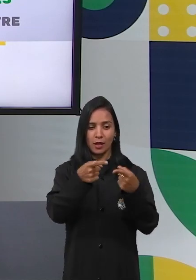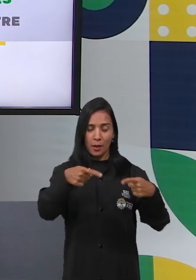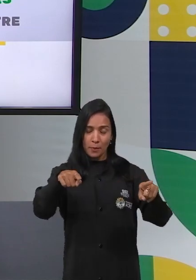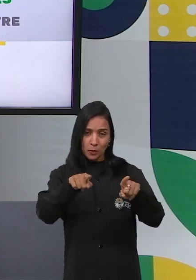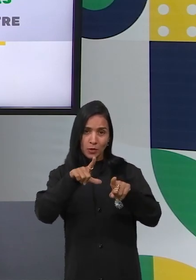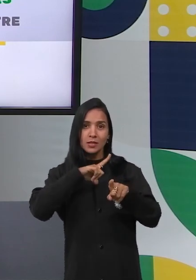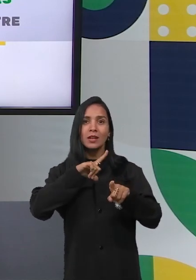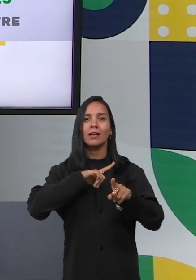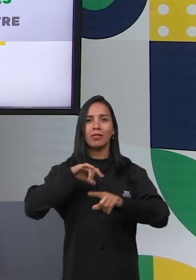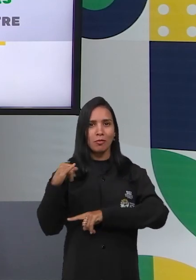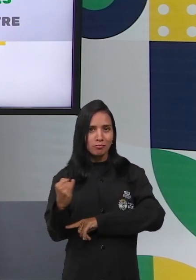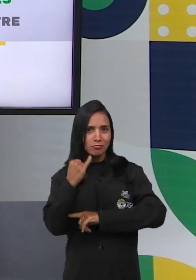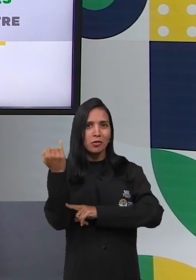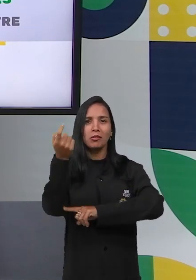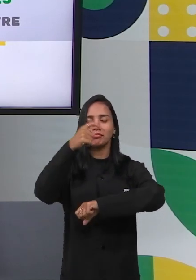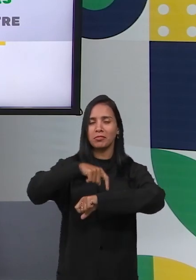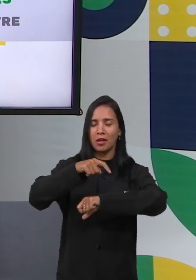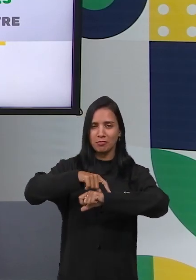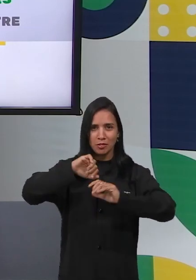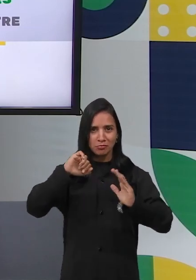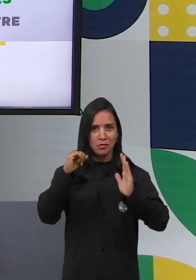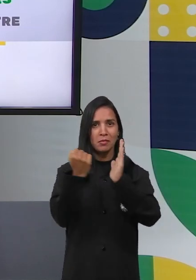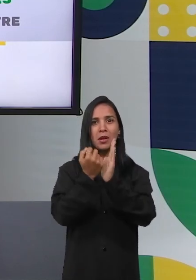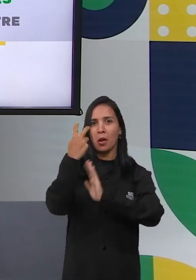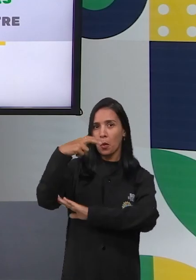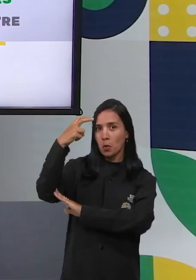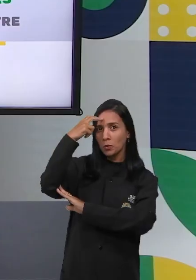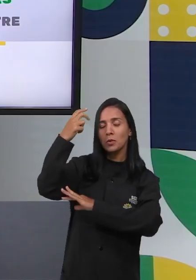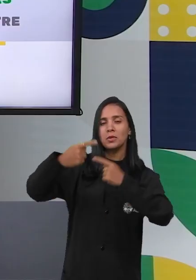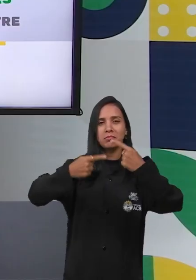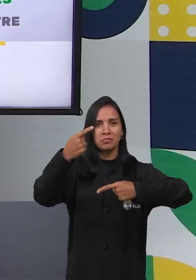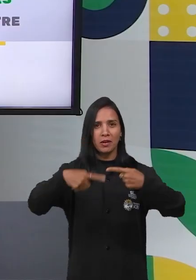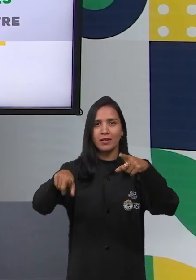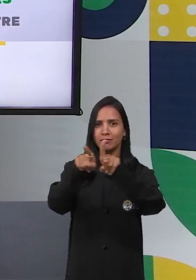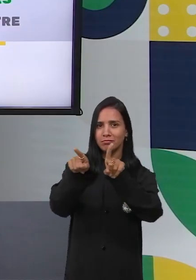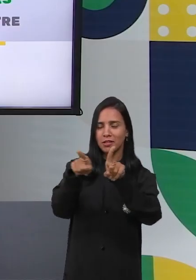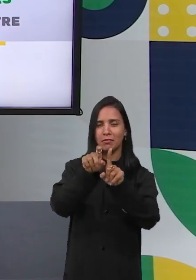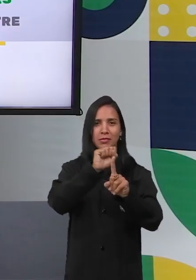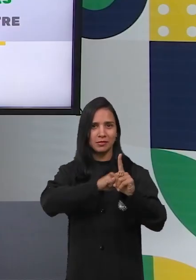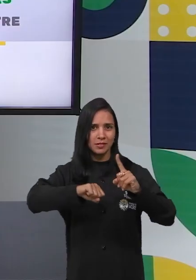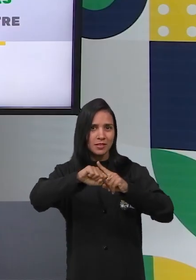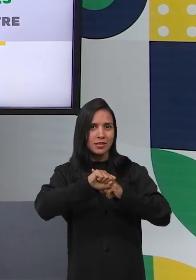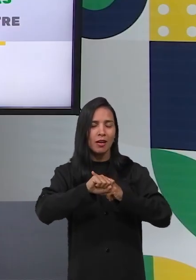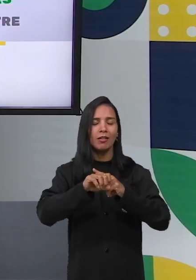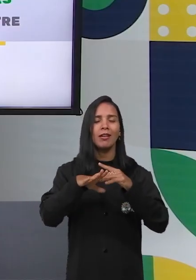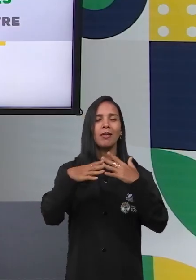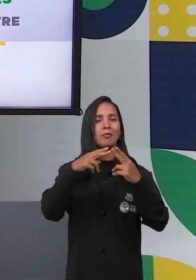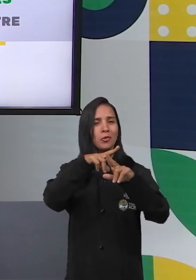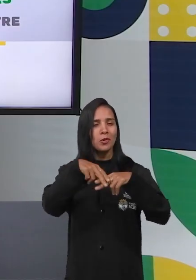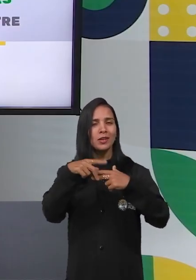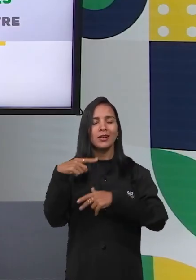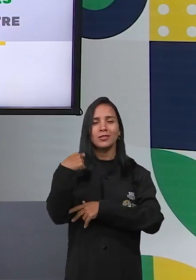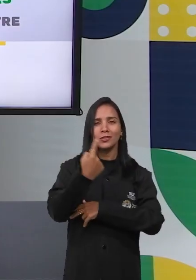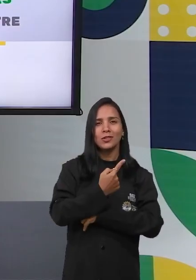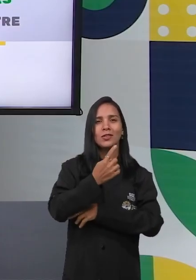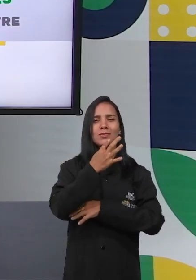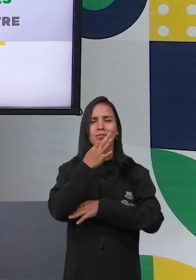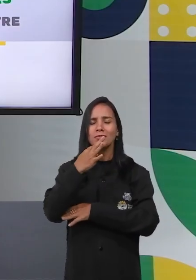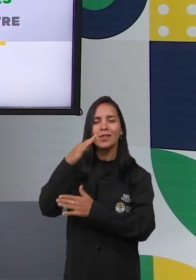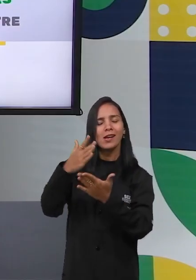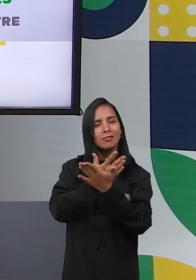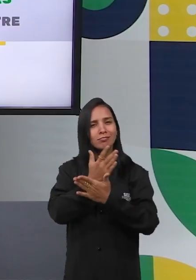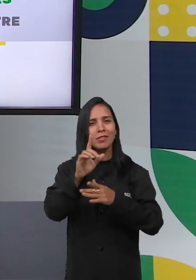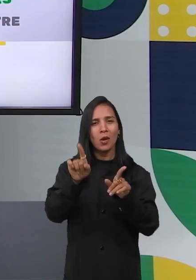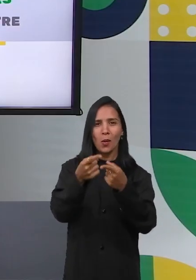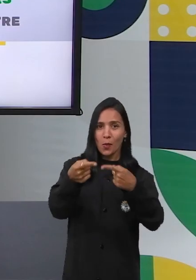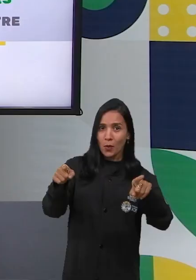à cultura, a questões sociais e à política também. Então nós vamos fazer essa viagem conhecendo as canções que fizeram